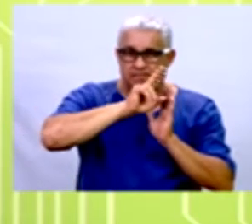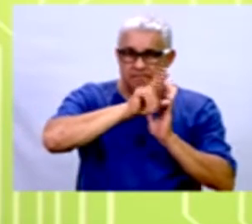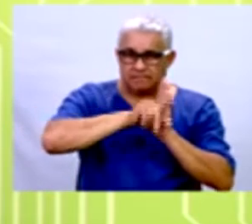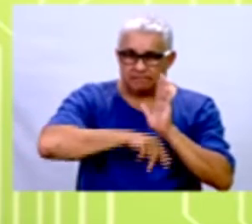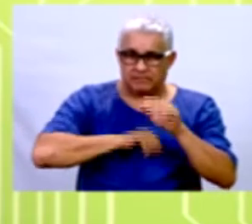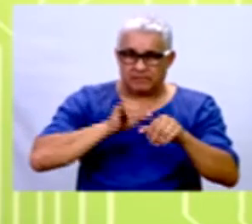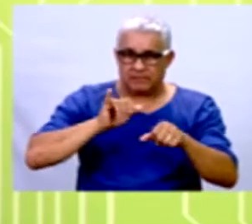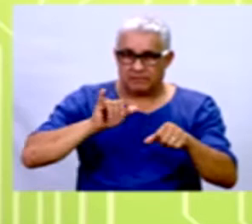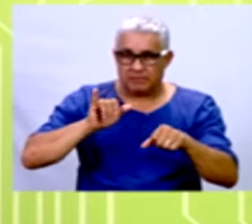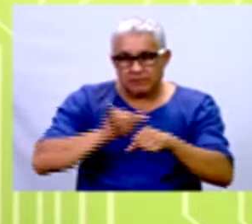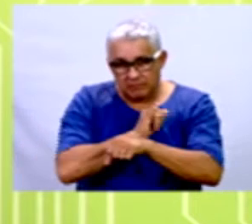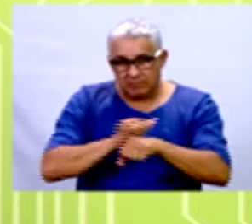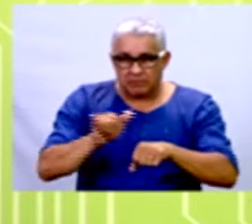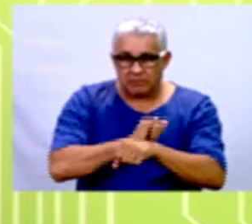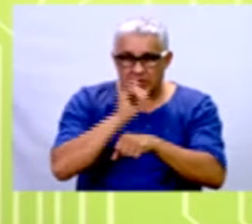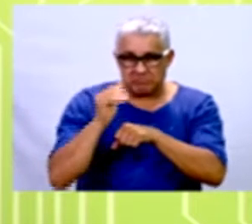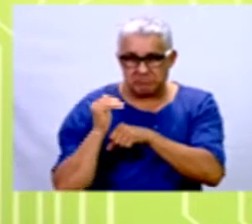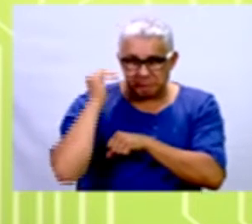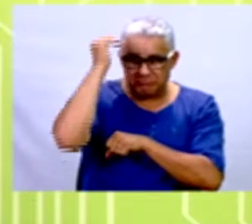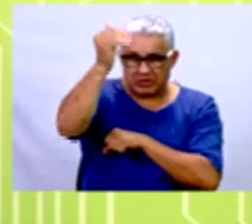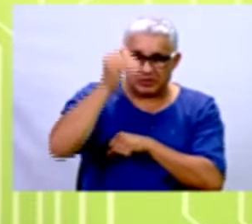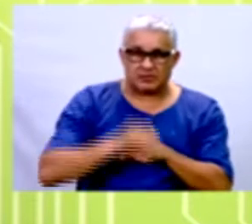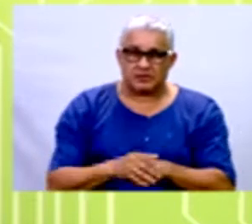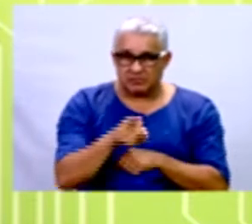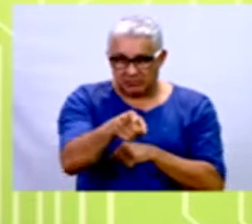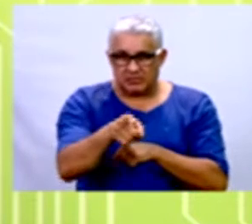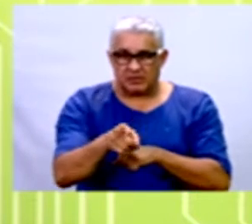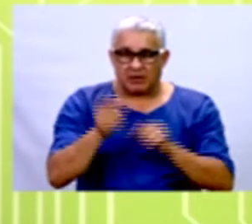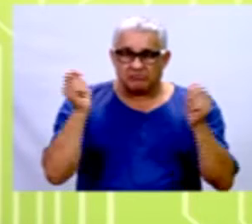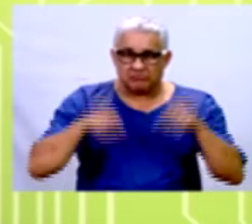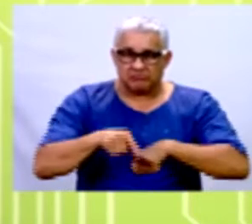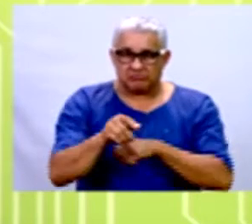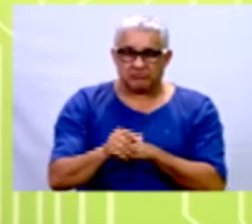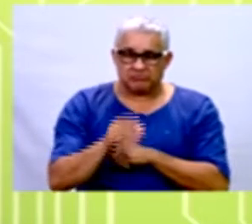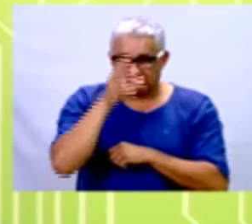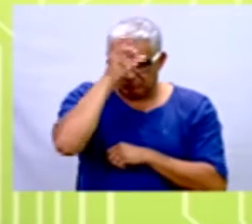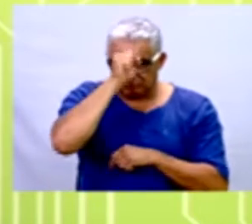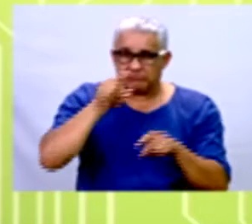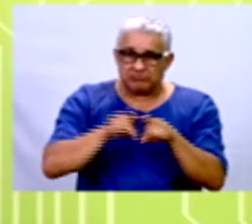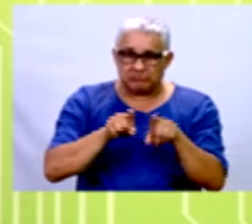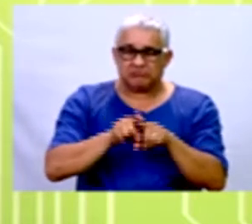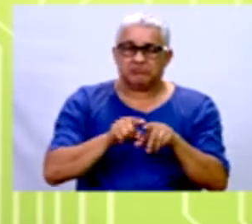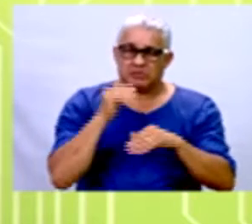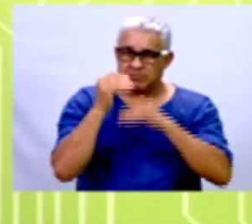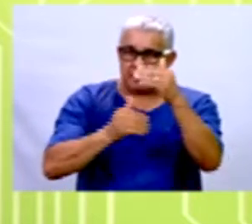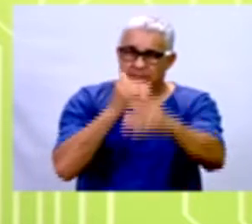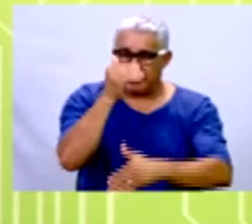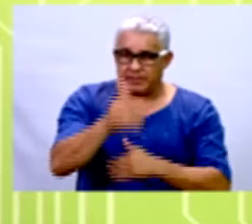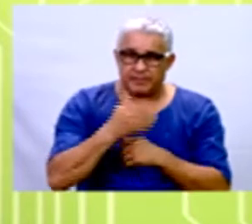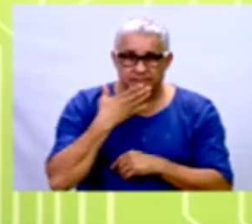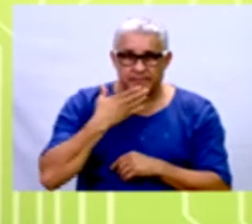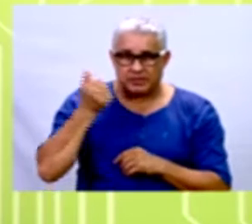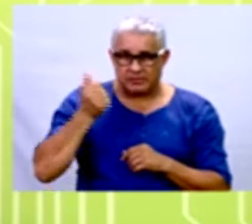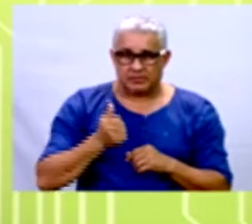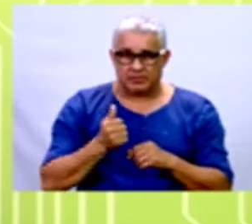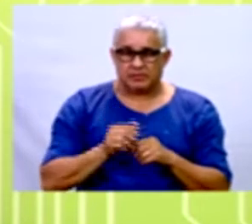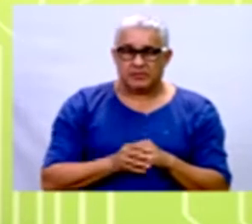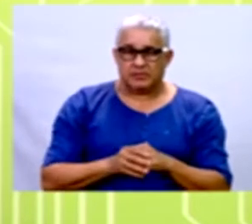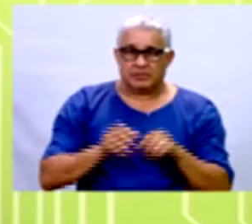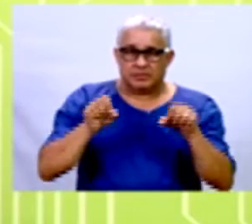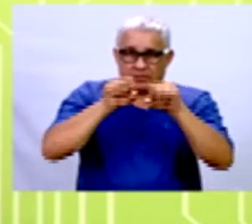técnicas avançadas, né, e façam com que vocês aprendam e desenvolvam da melhor forma os sistemas,